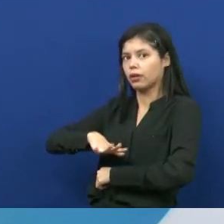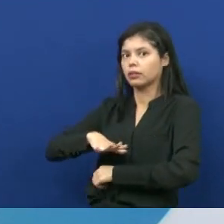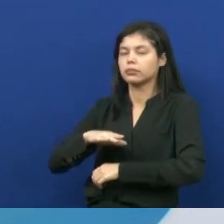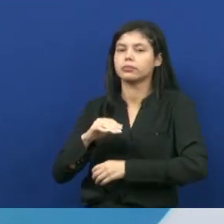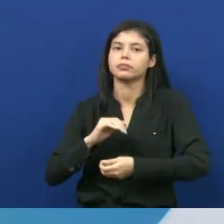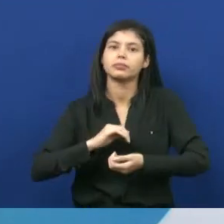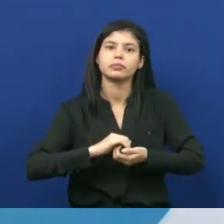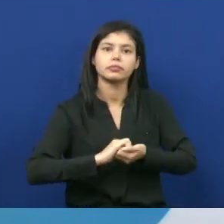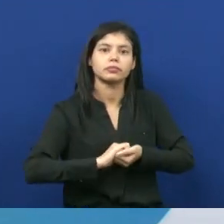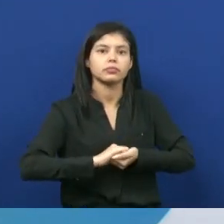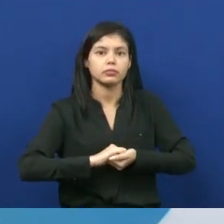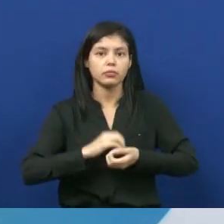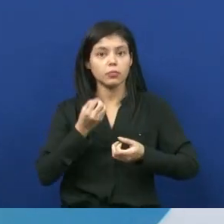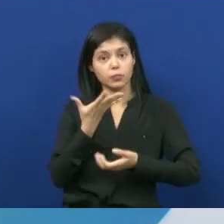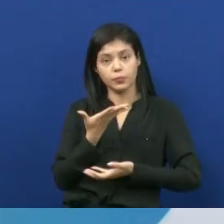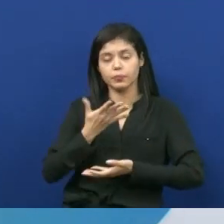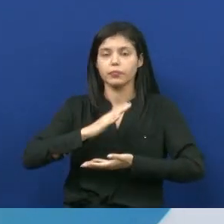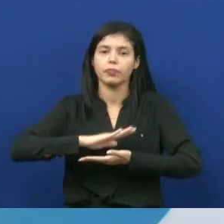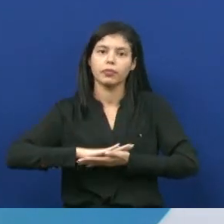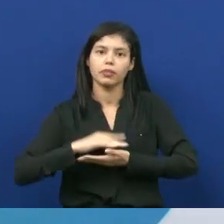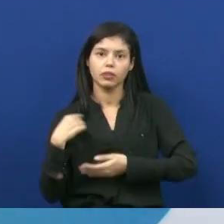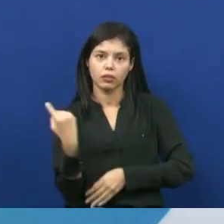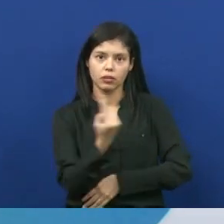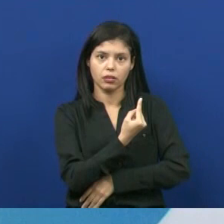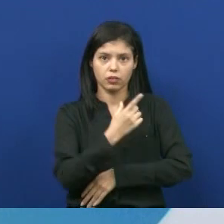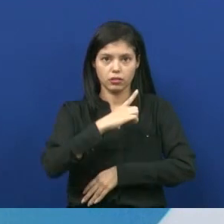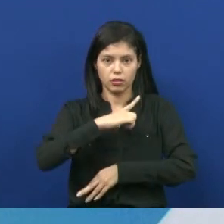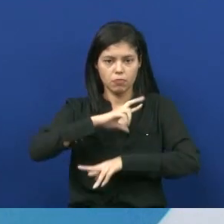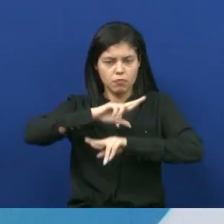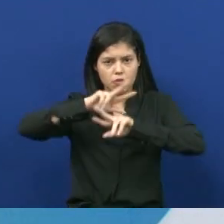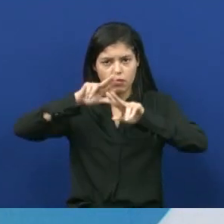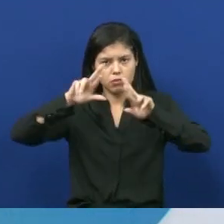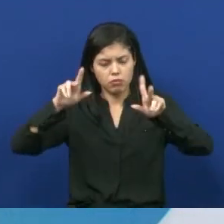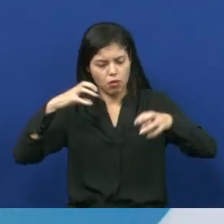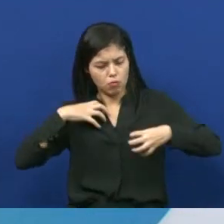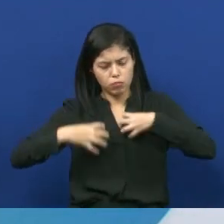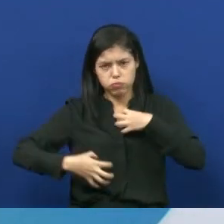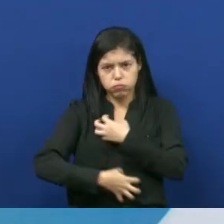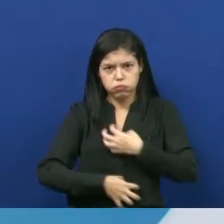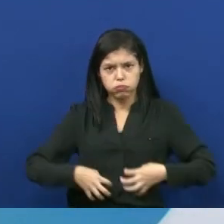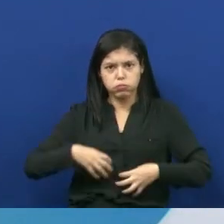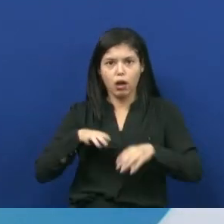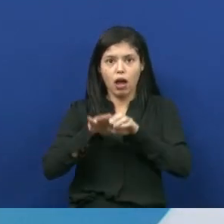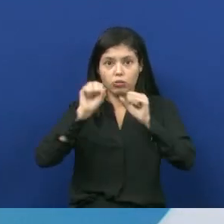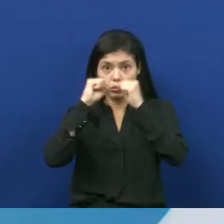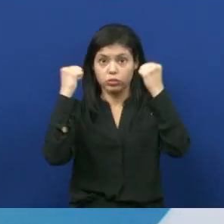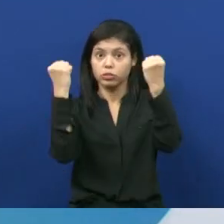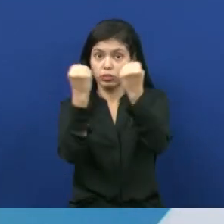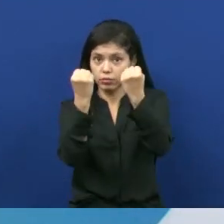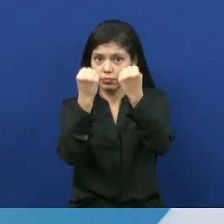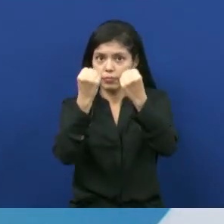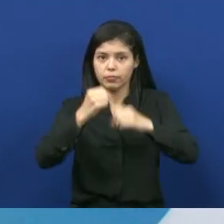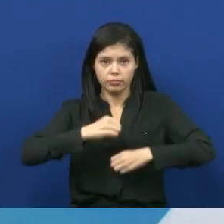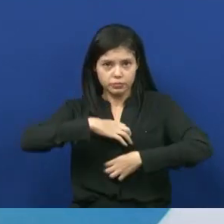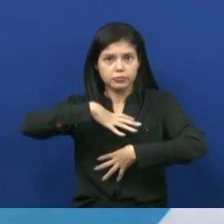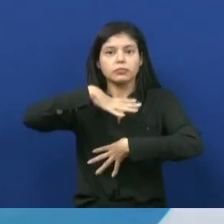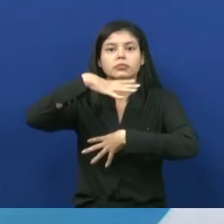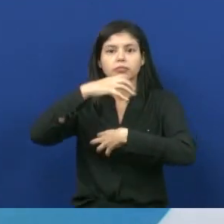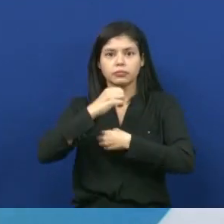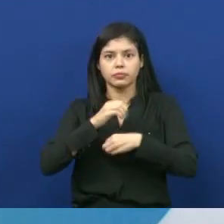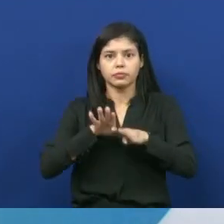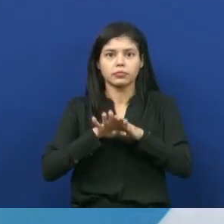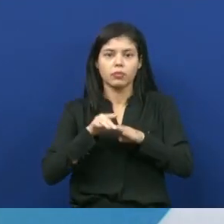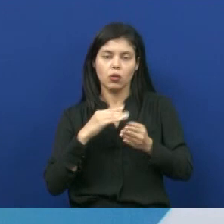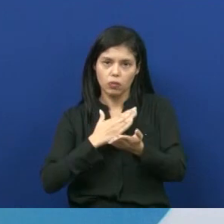expiração. Bom, nós temos diversos órgãos que fazem parte do sistema respiratório.